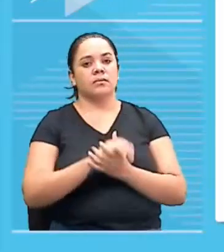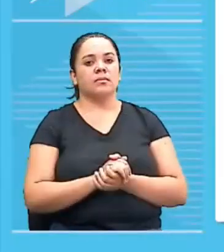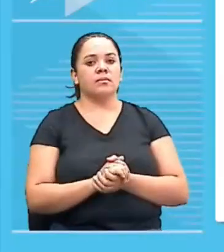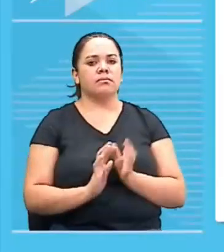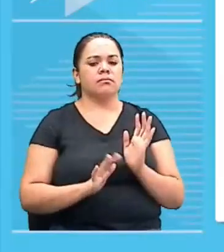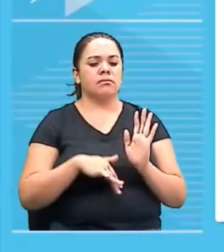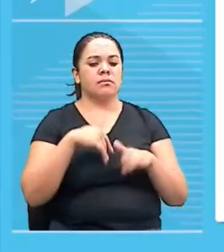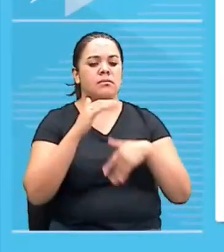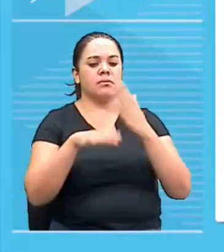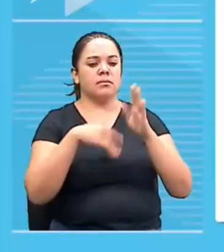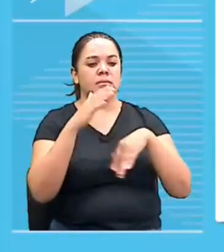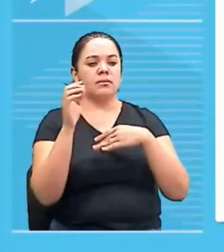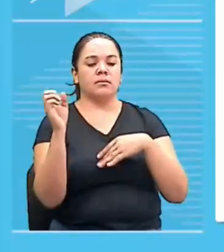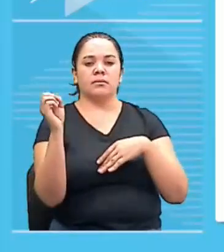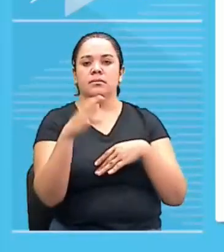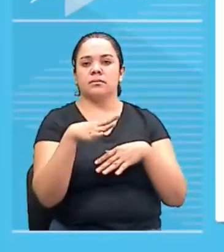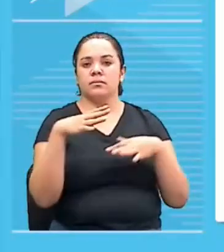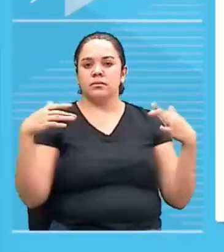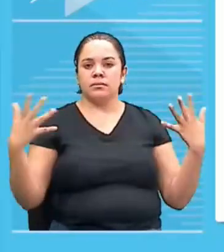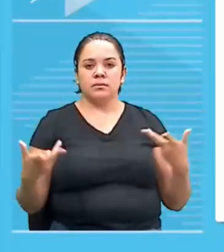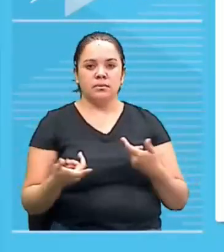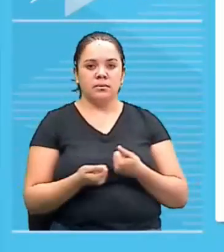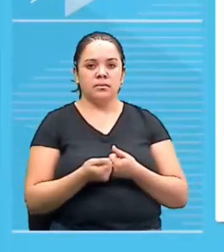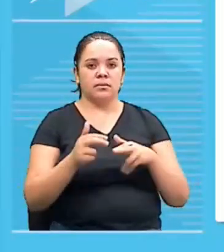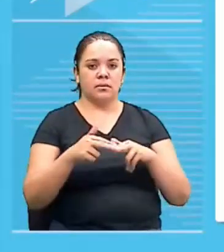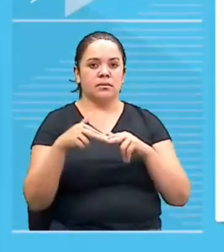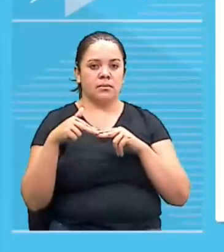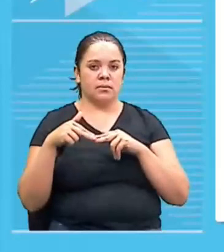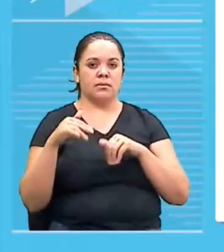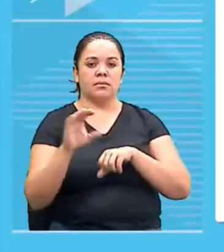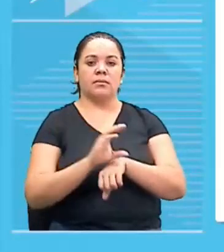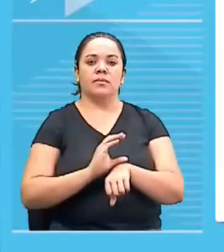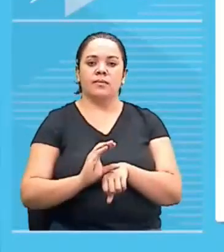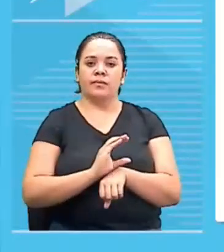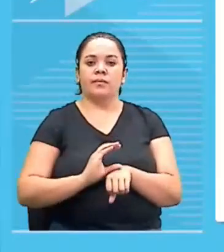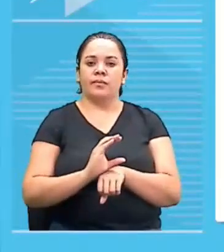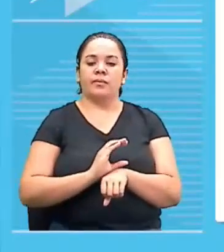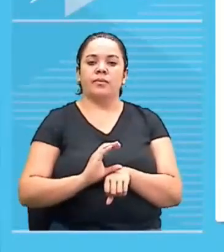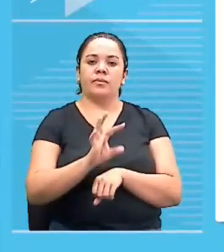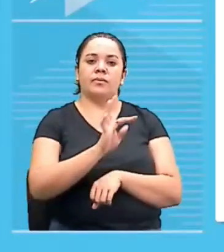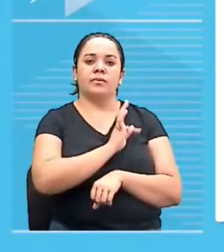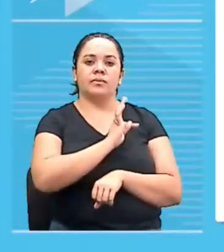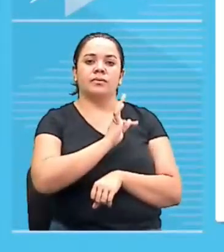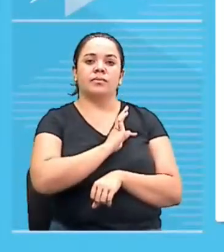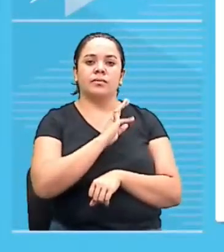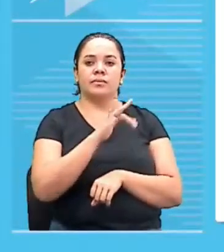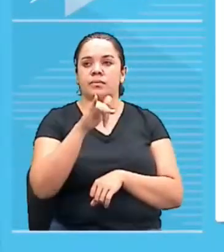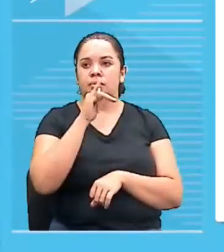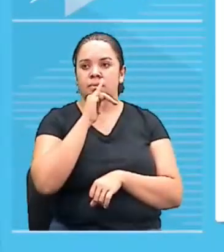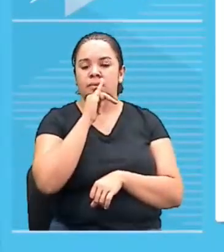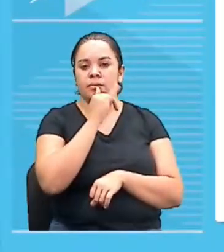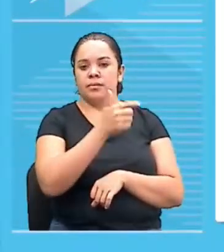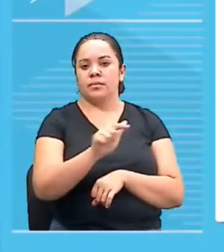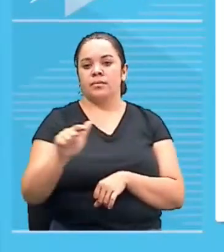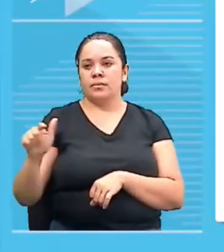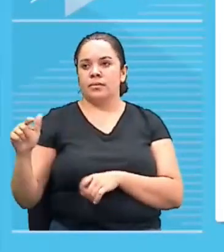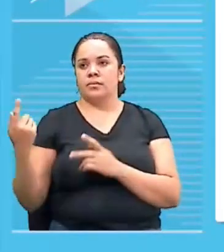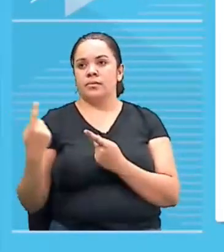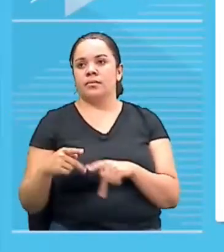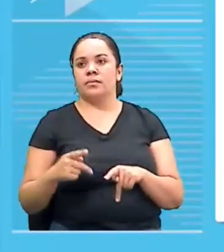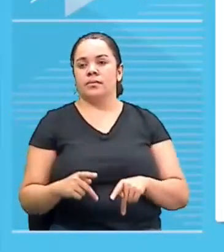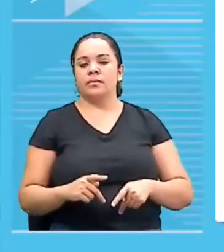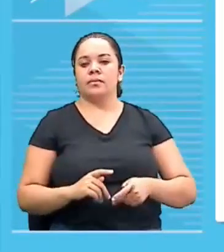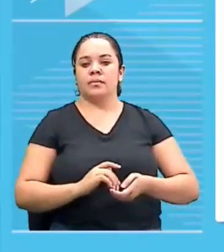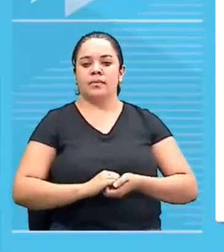de desenvolver novas habilidades através dos cursos técnicos, por exemplo. É uma outra forma, né, de